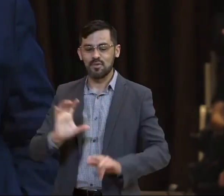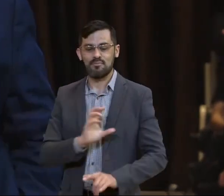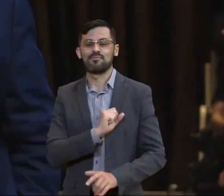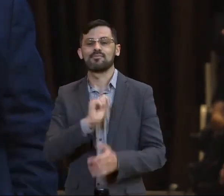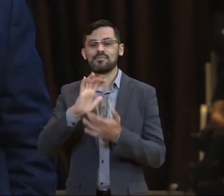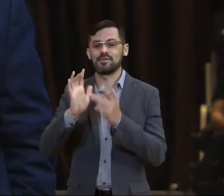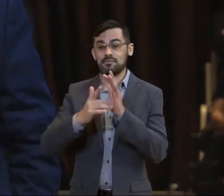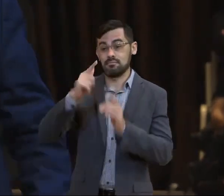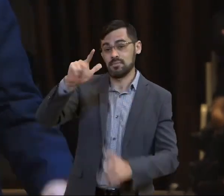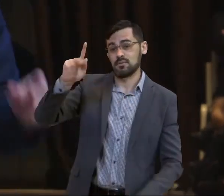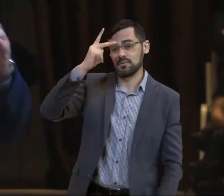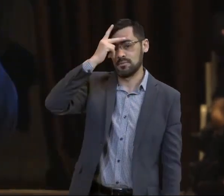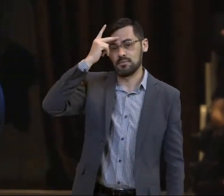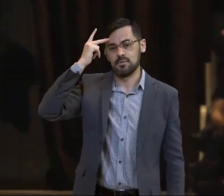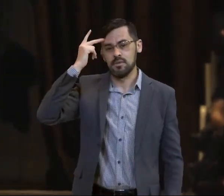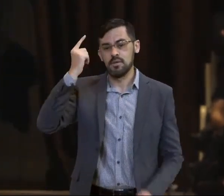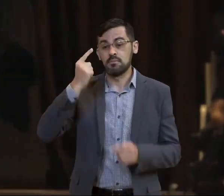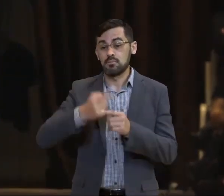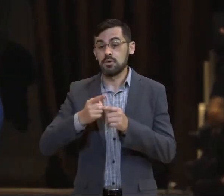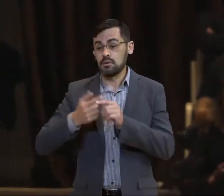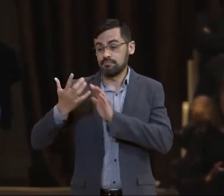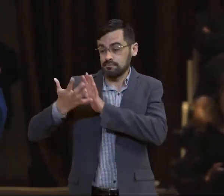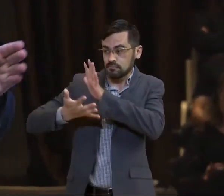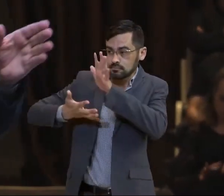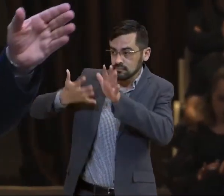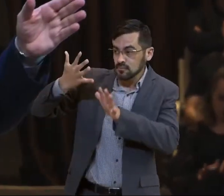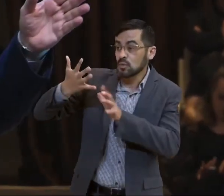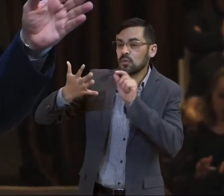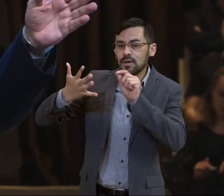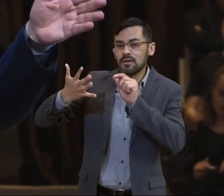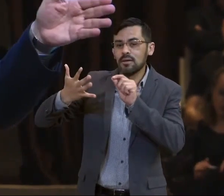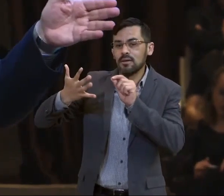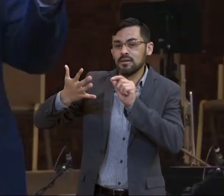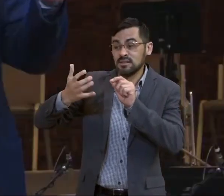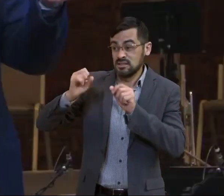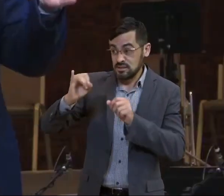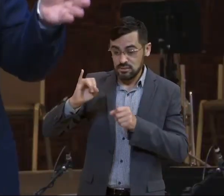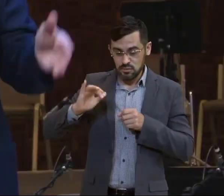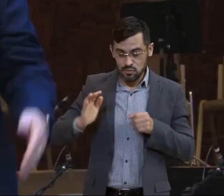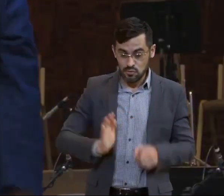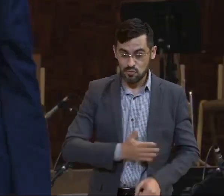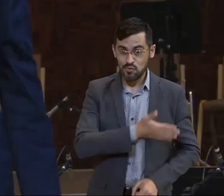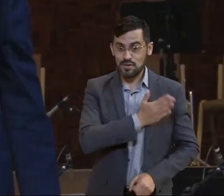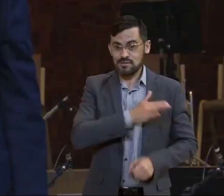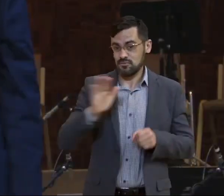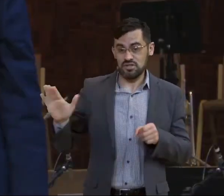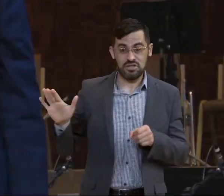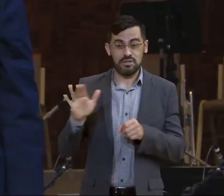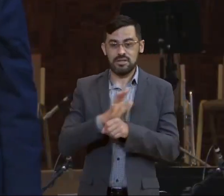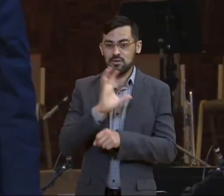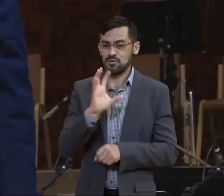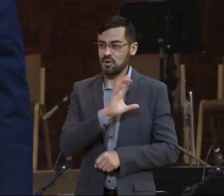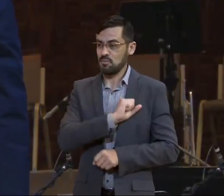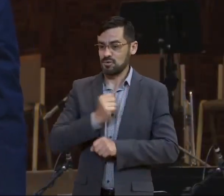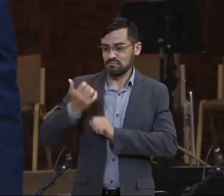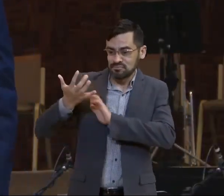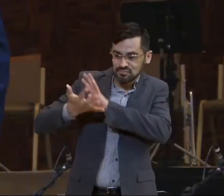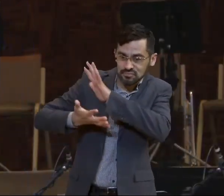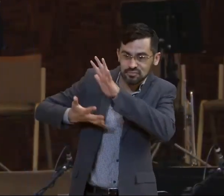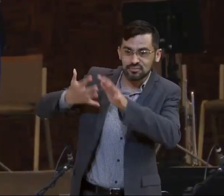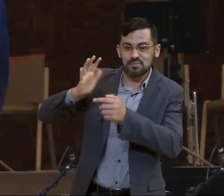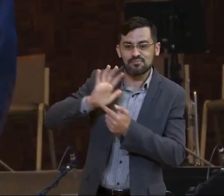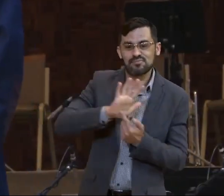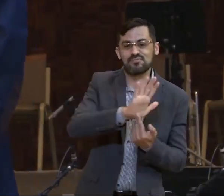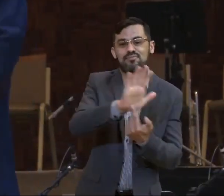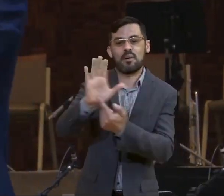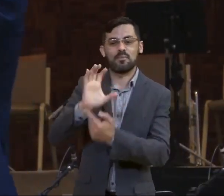pessoas. Porque a boca fala do que o coração está cheio. E aí